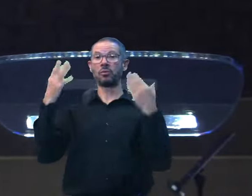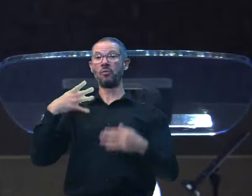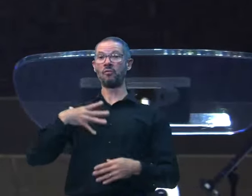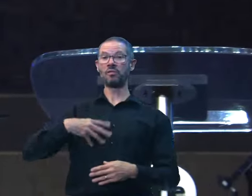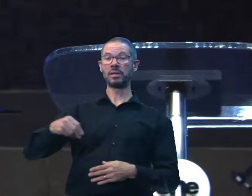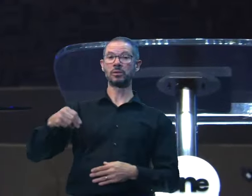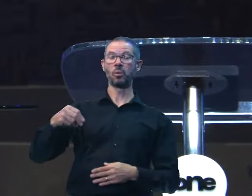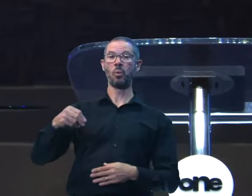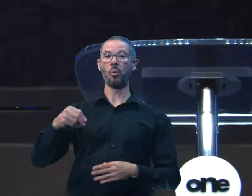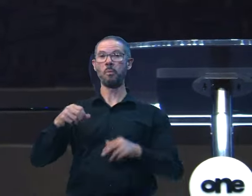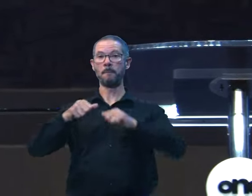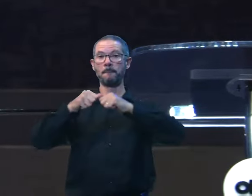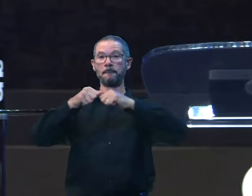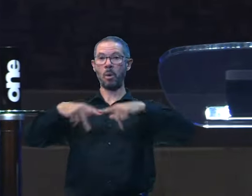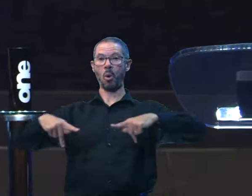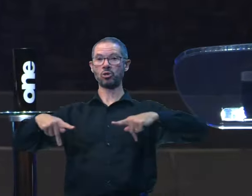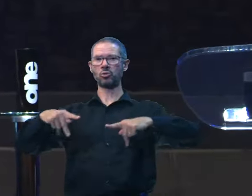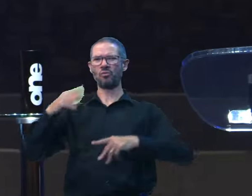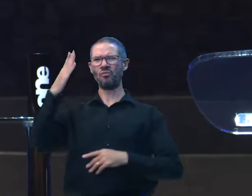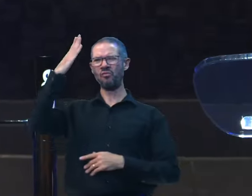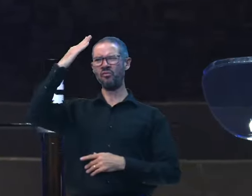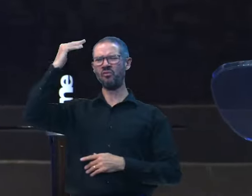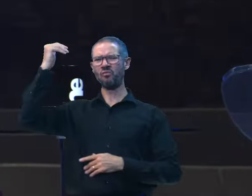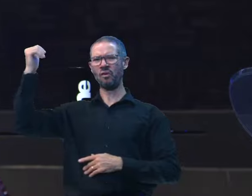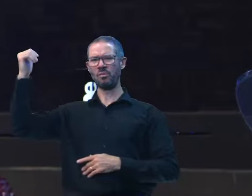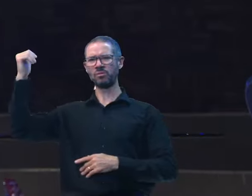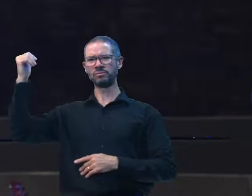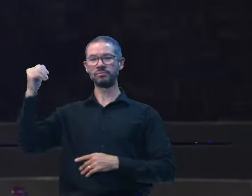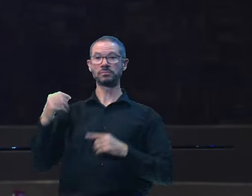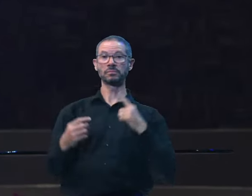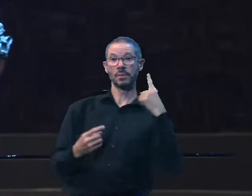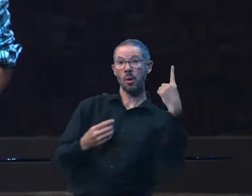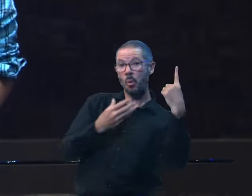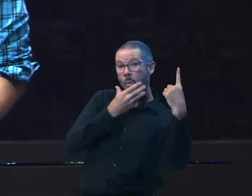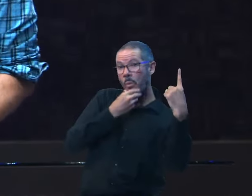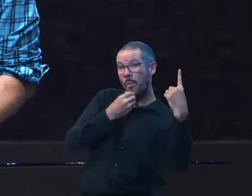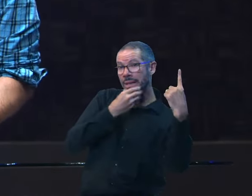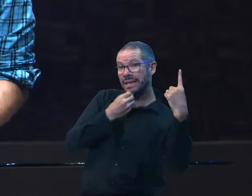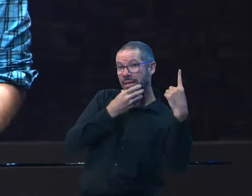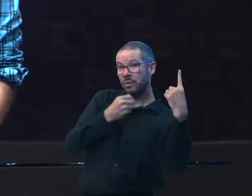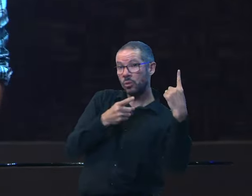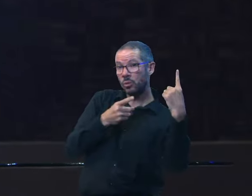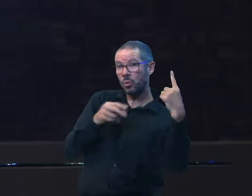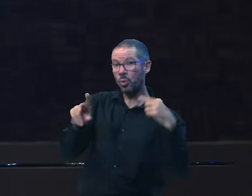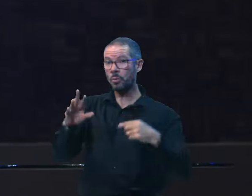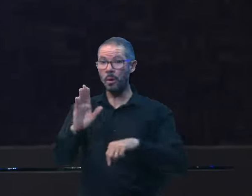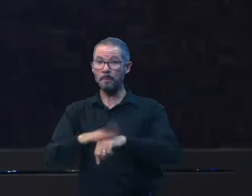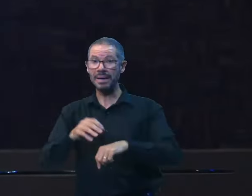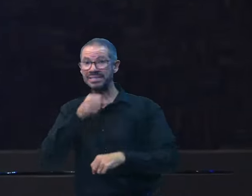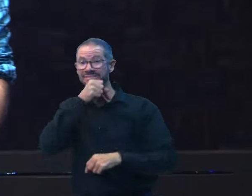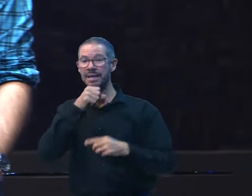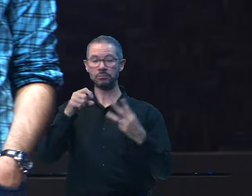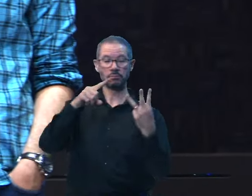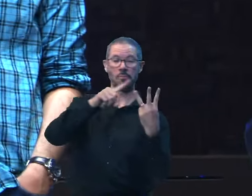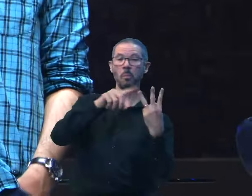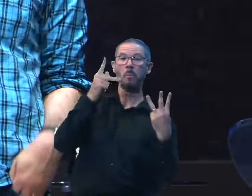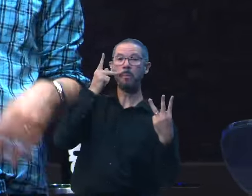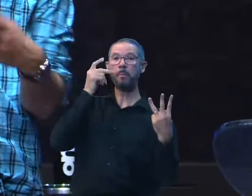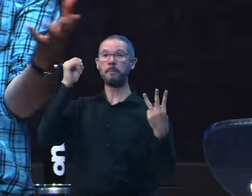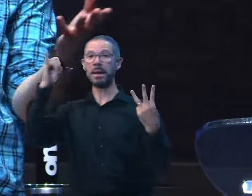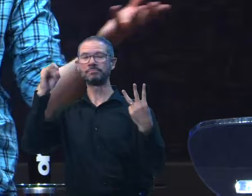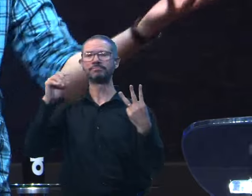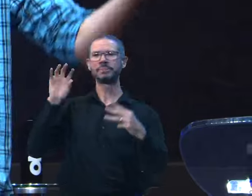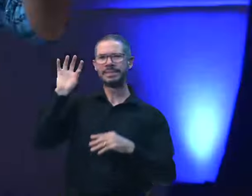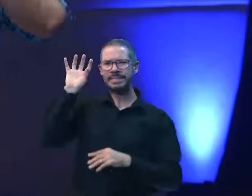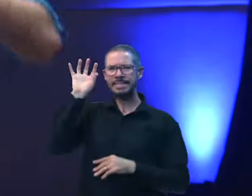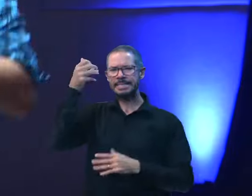pródigo? Famosa, conhecida. Um menino, com um irmão mais velho e um pai,